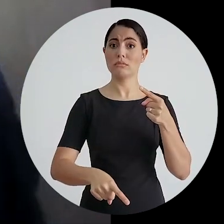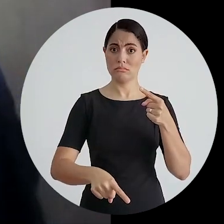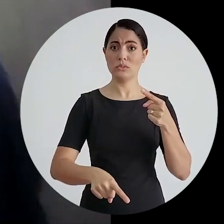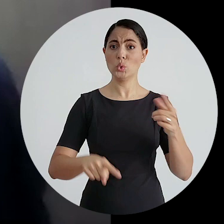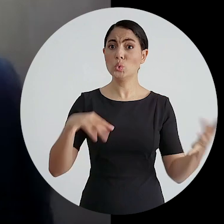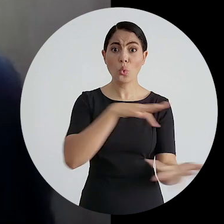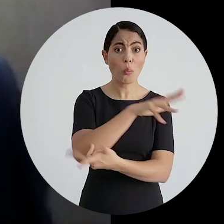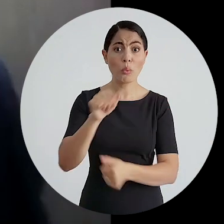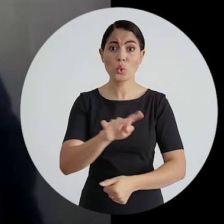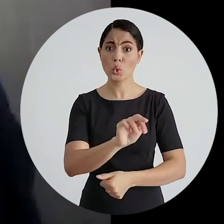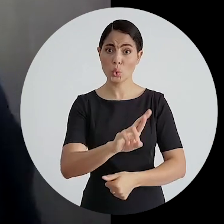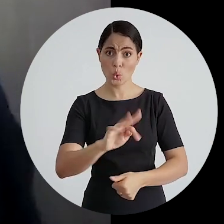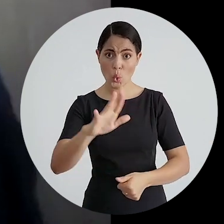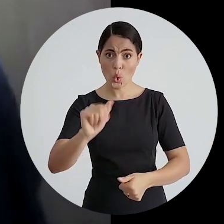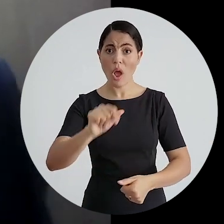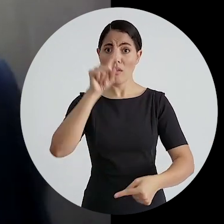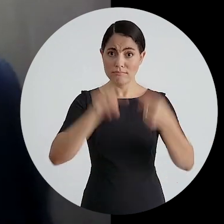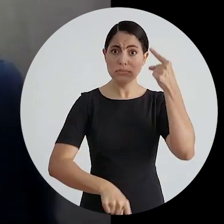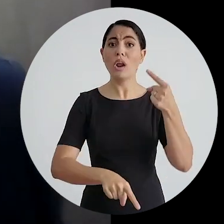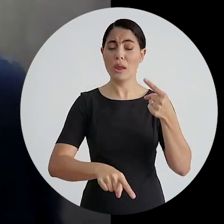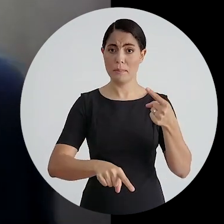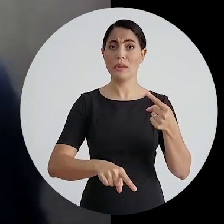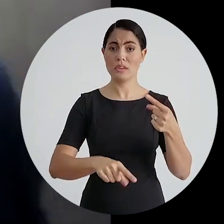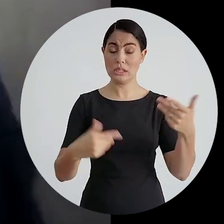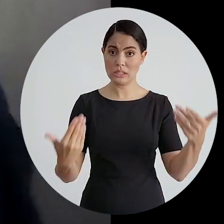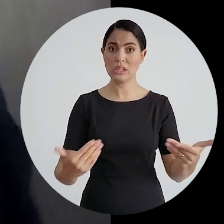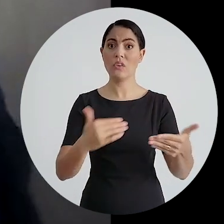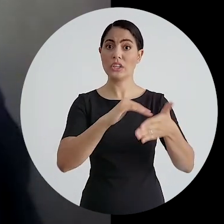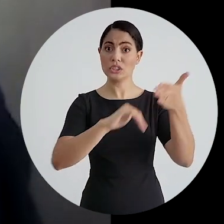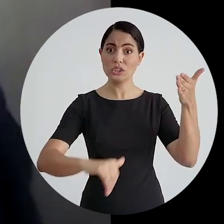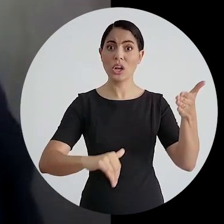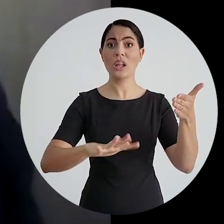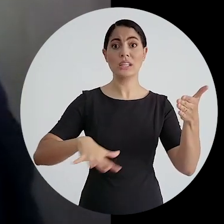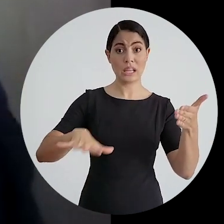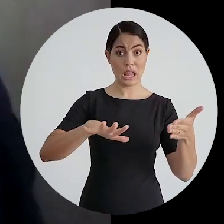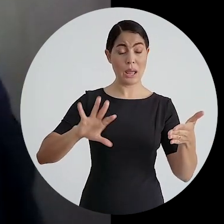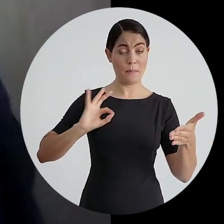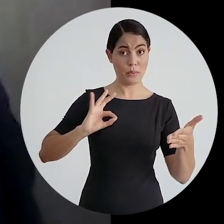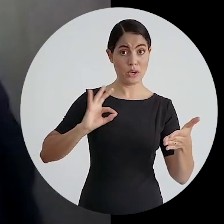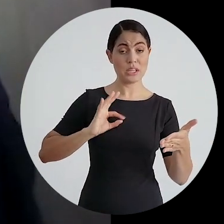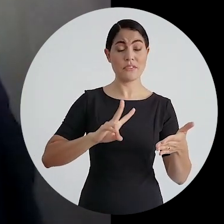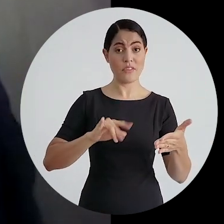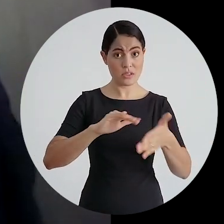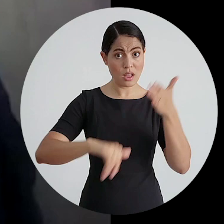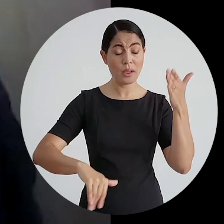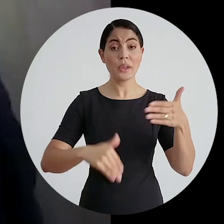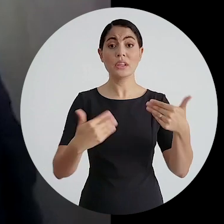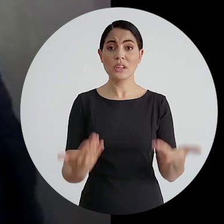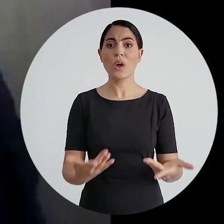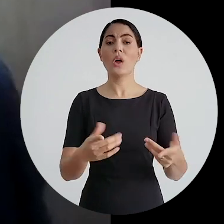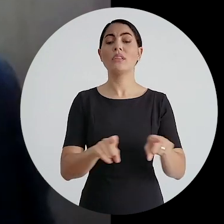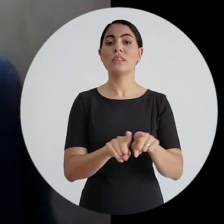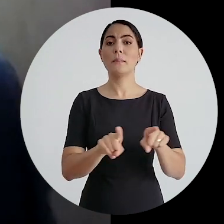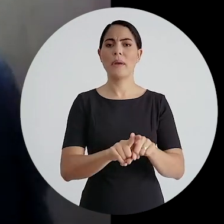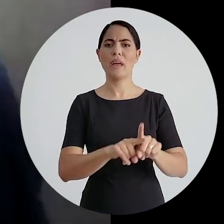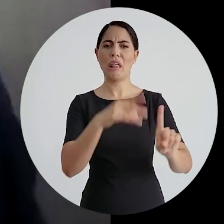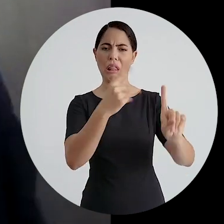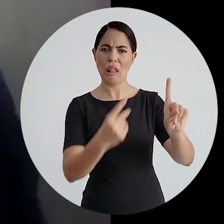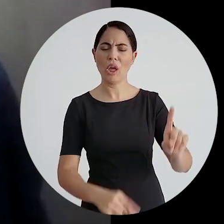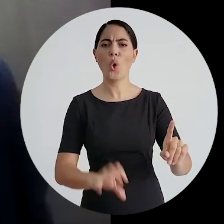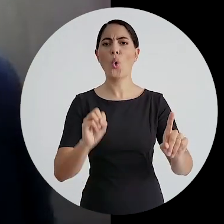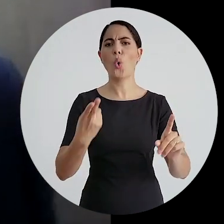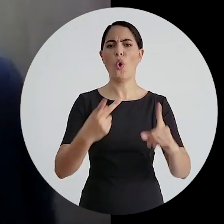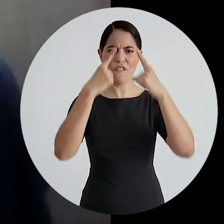prática coibida no mundo inteiro, há de ser banida das práticas policiais. A tortura,